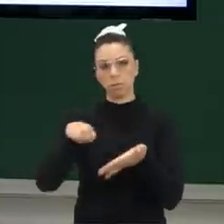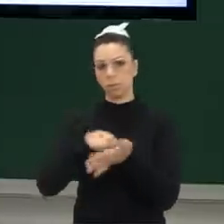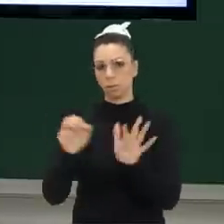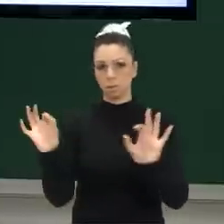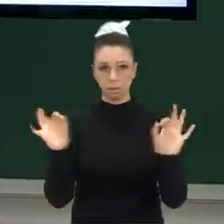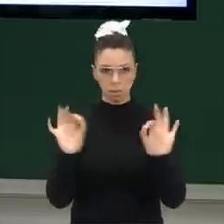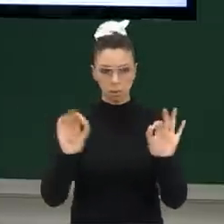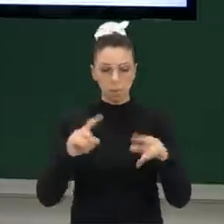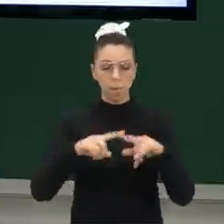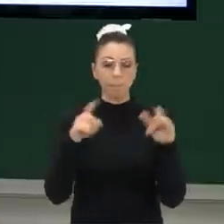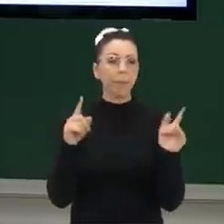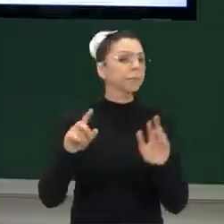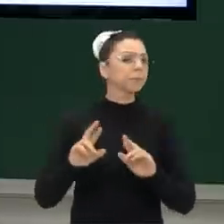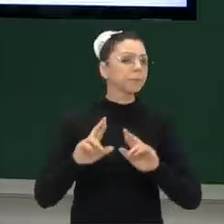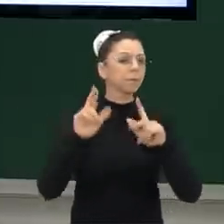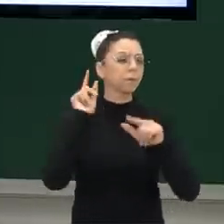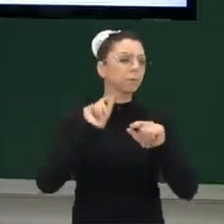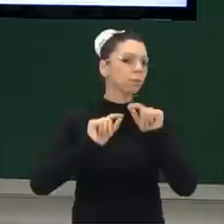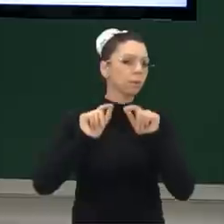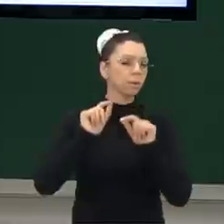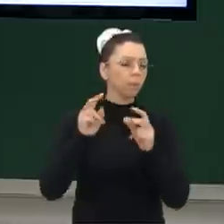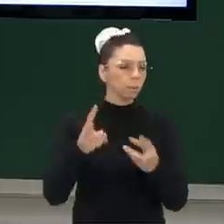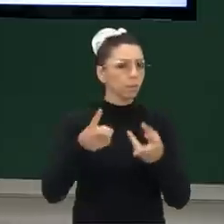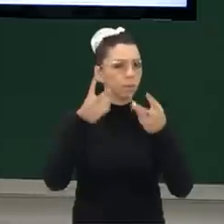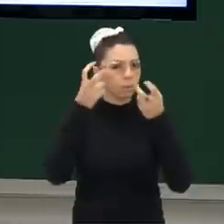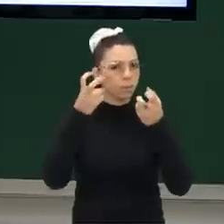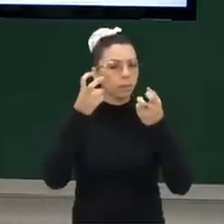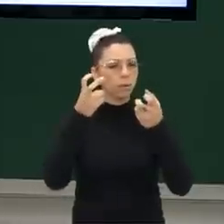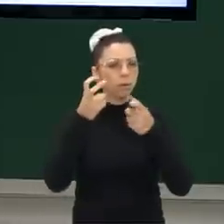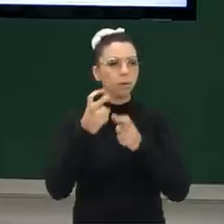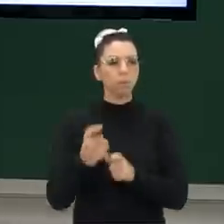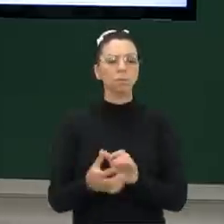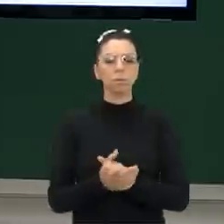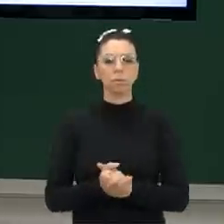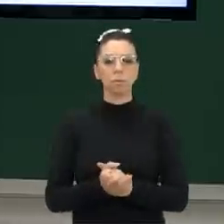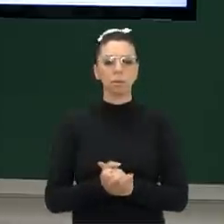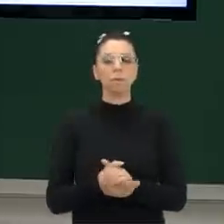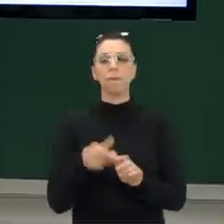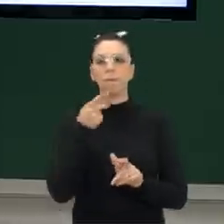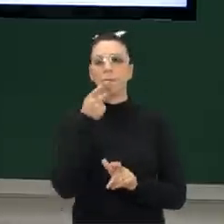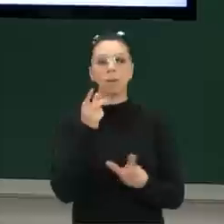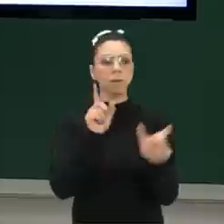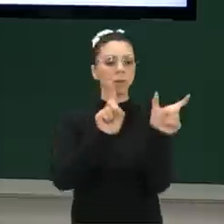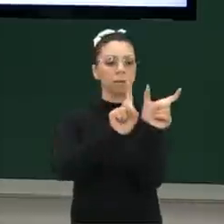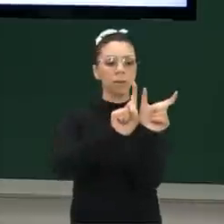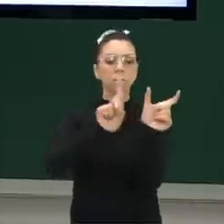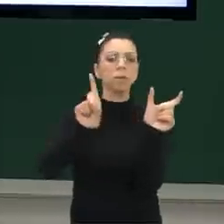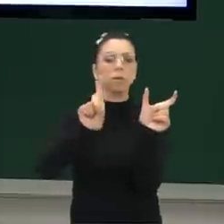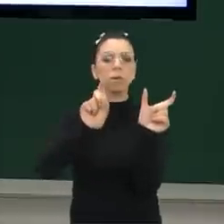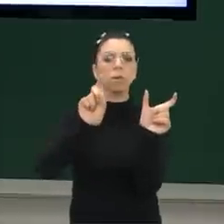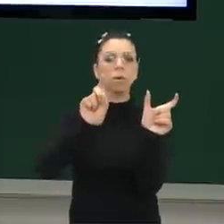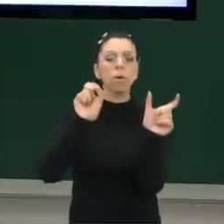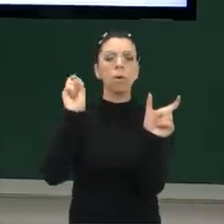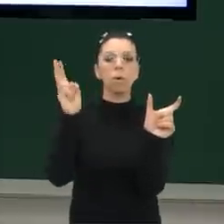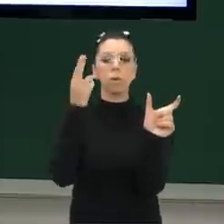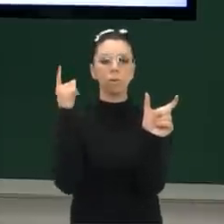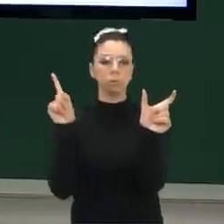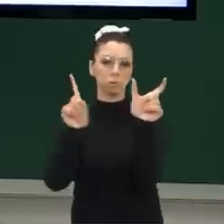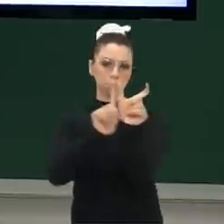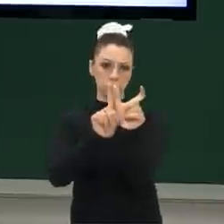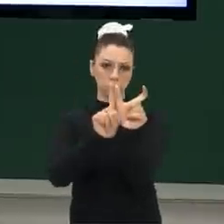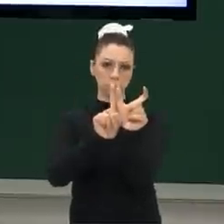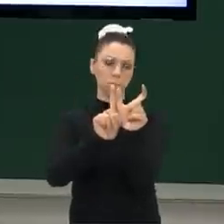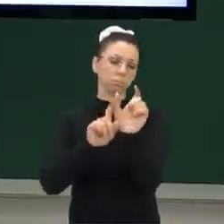vai diferenciar para eu identificar se eu estou falando de algo no singular ou se eu estou falando de algo no